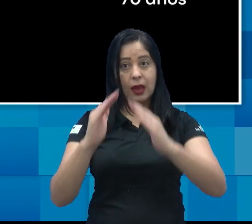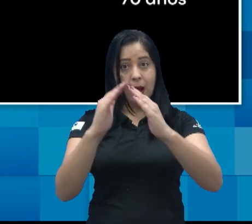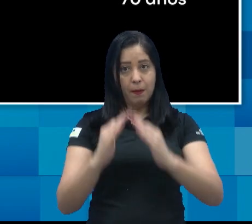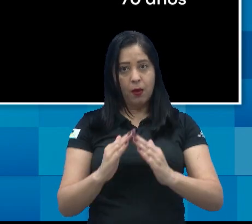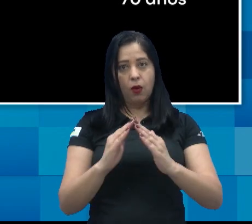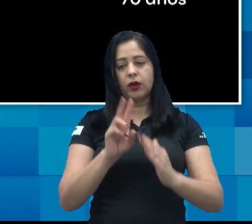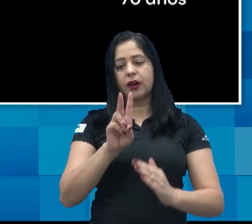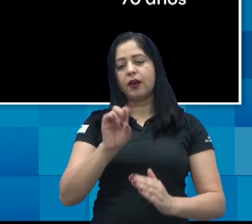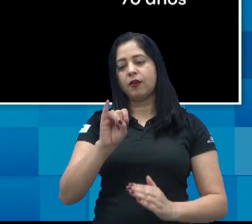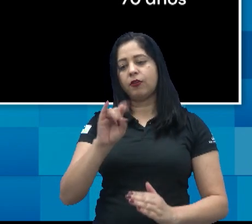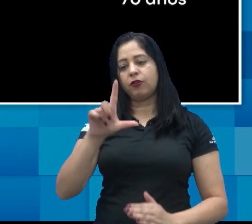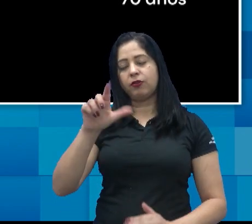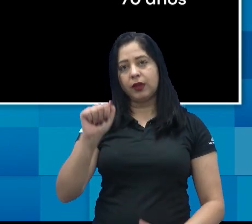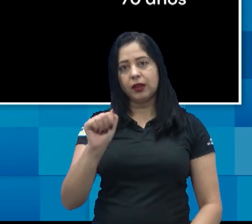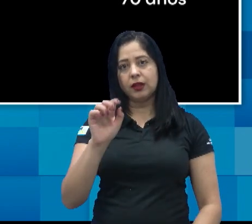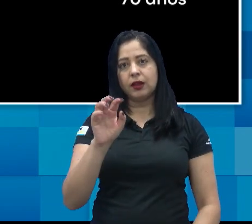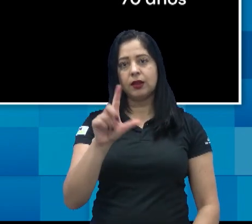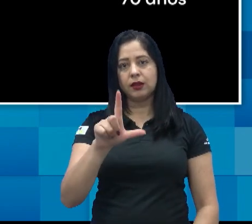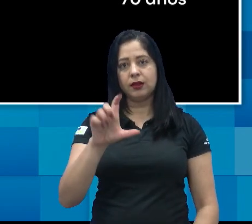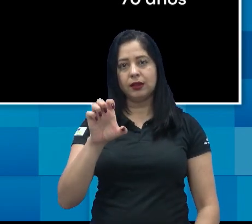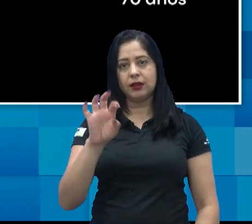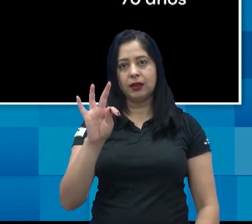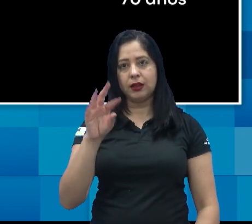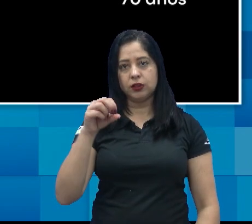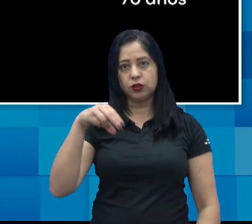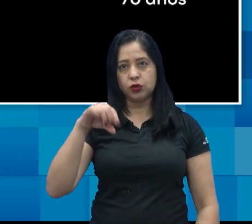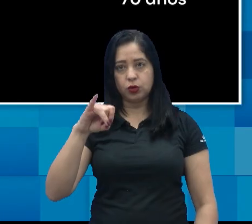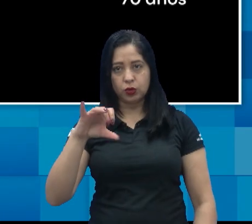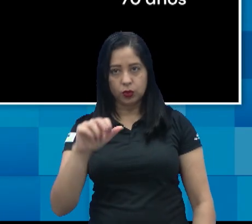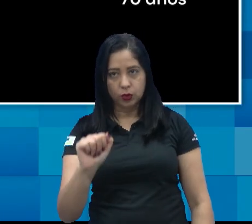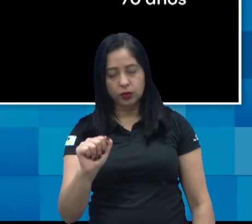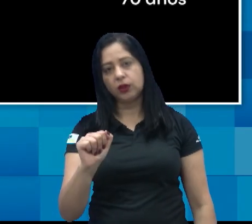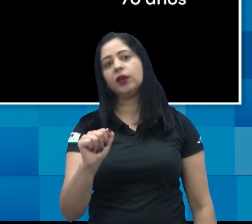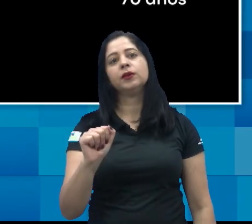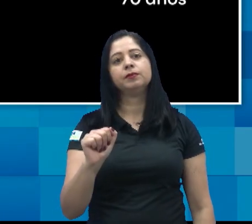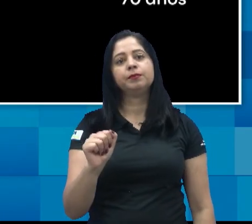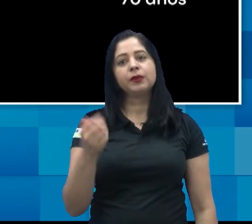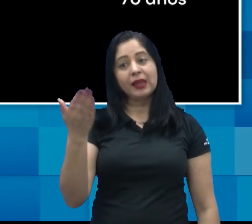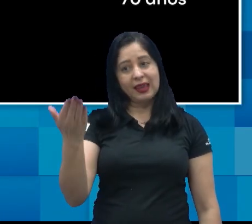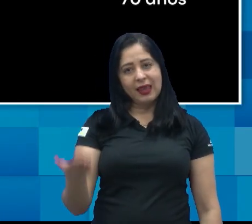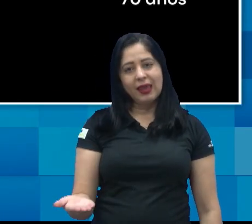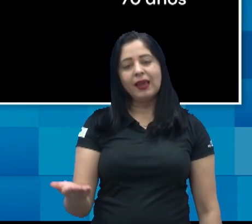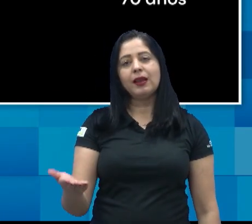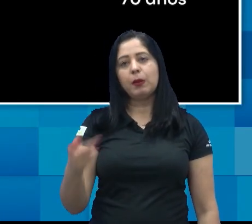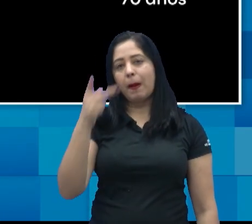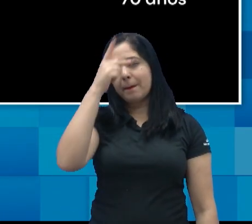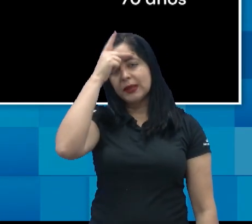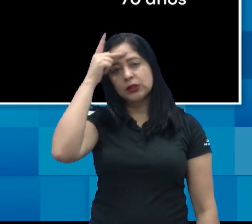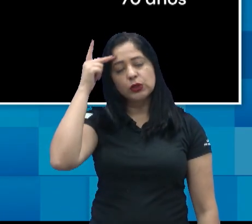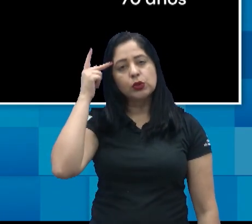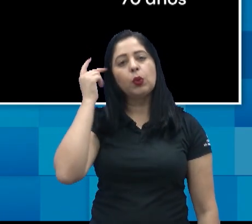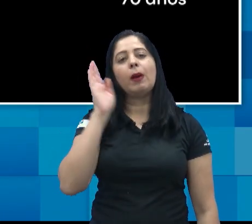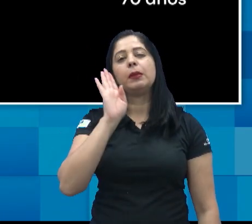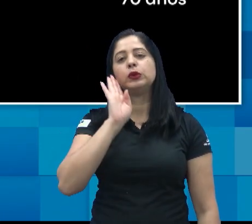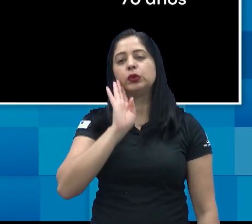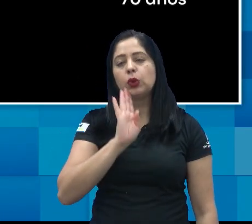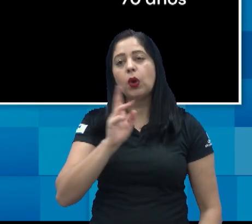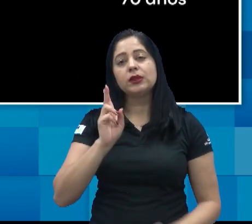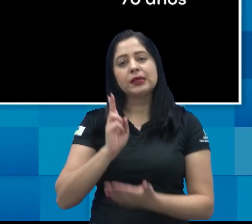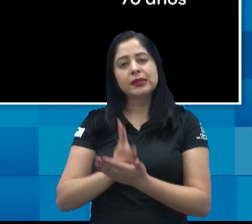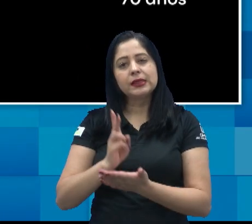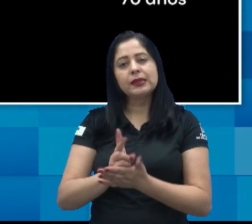Letônia ali, muitos anos, uma pessoa que é muito querida, né, trabalhou sempre pela